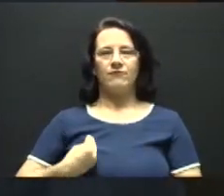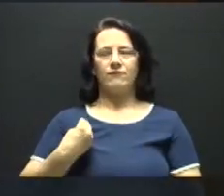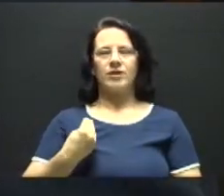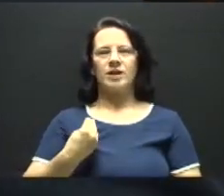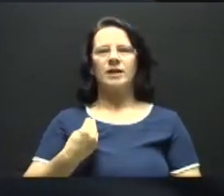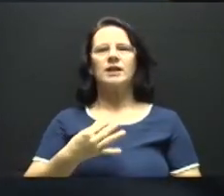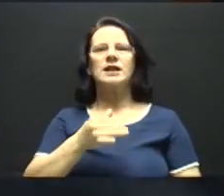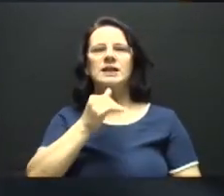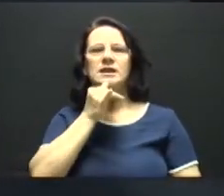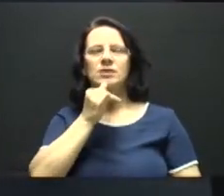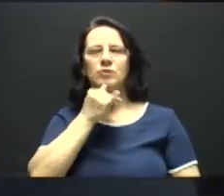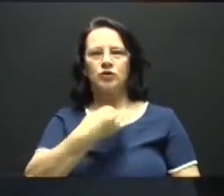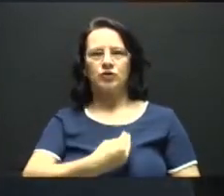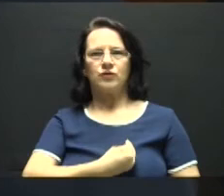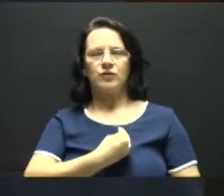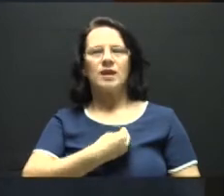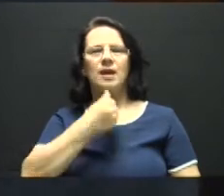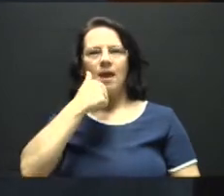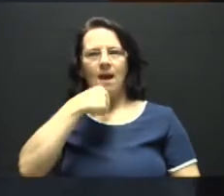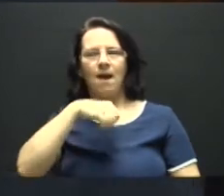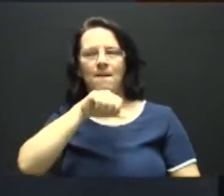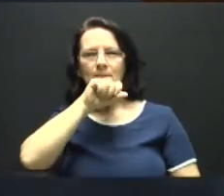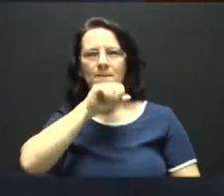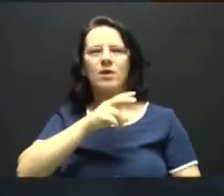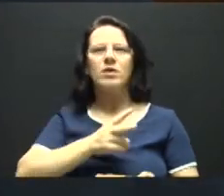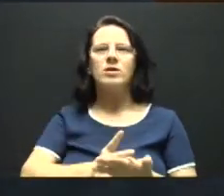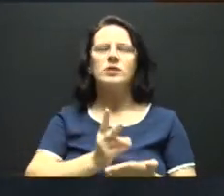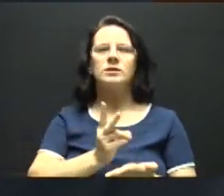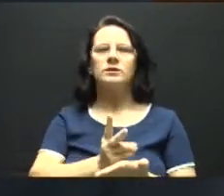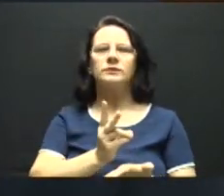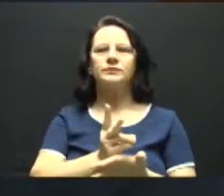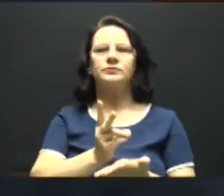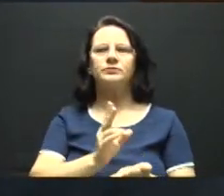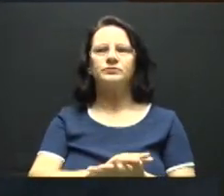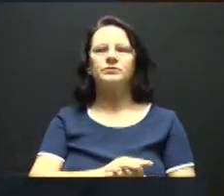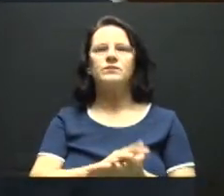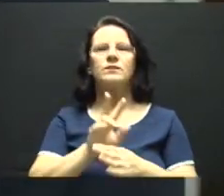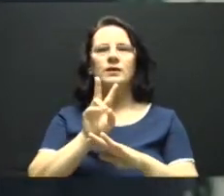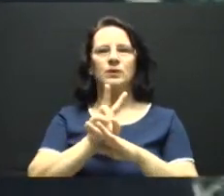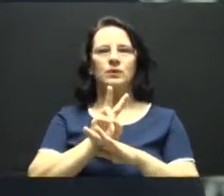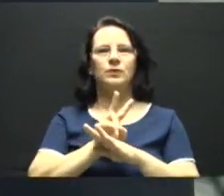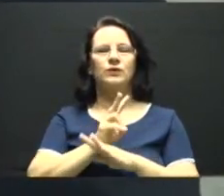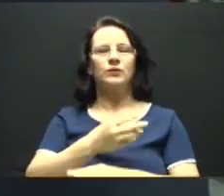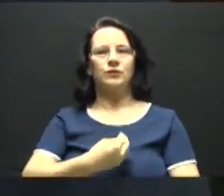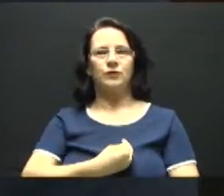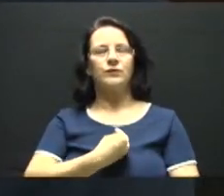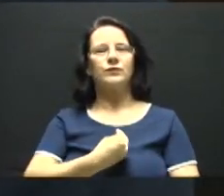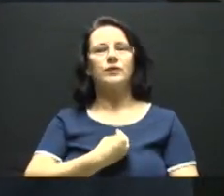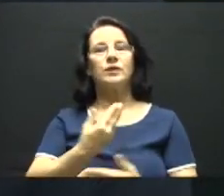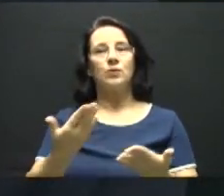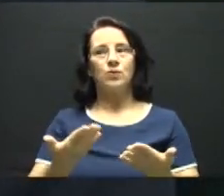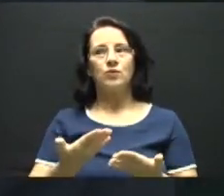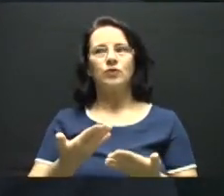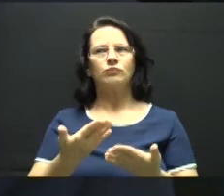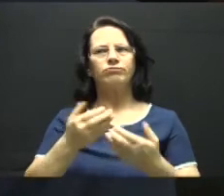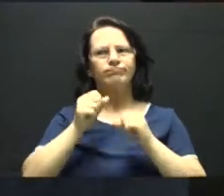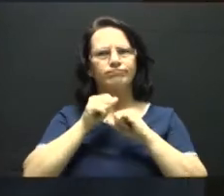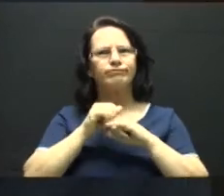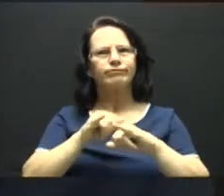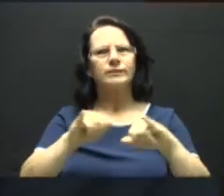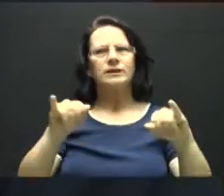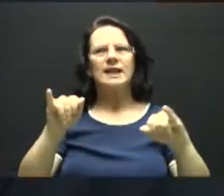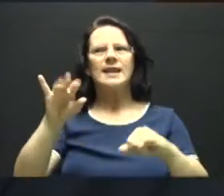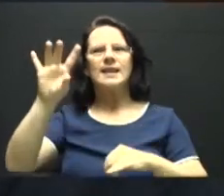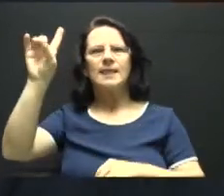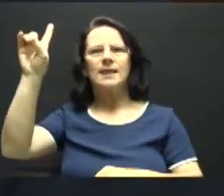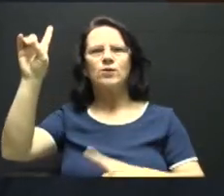a forma que a mãe perceber ou a primeira é preservação da vida e hoje nós podemos testemunhar o quanto deus é